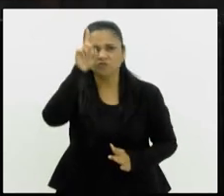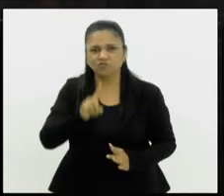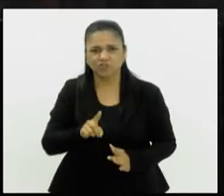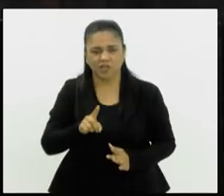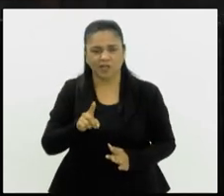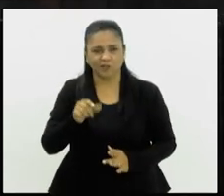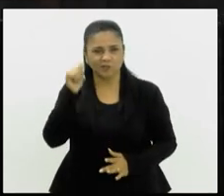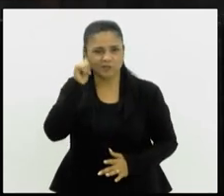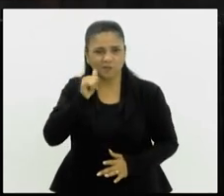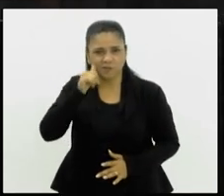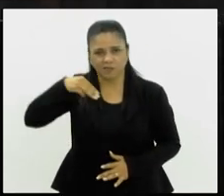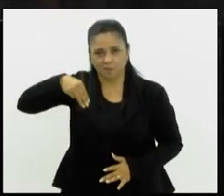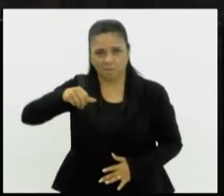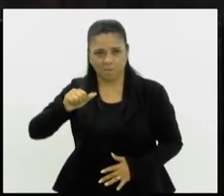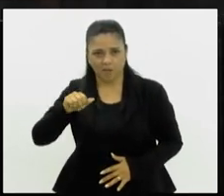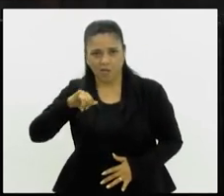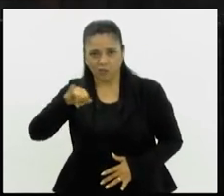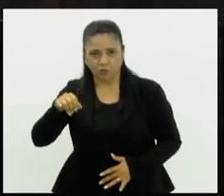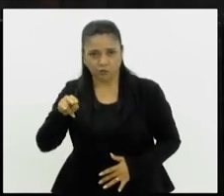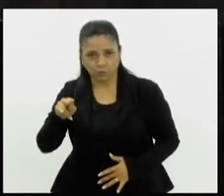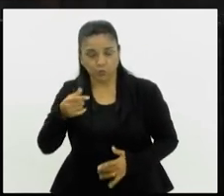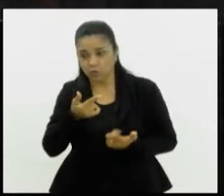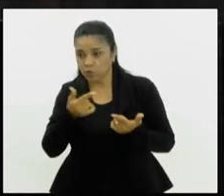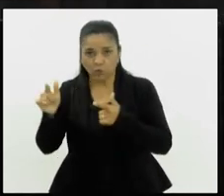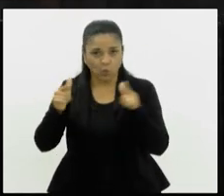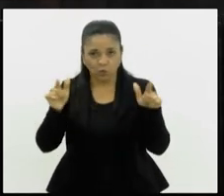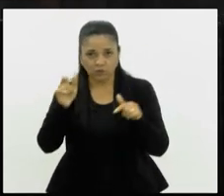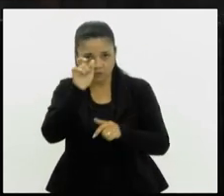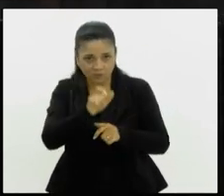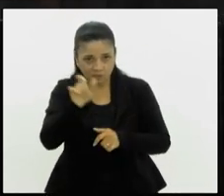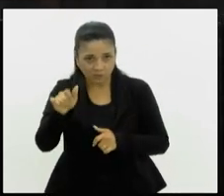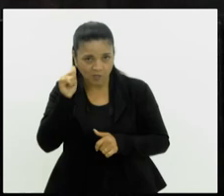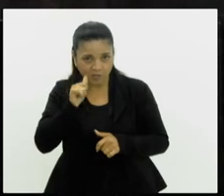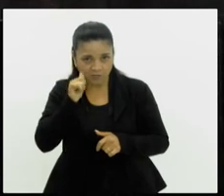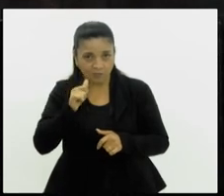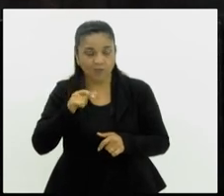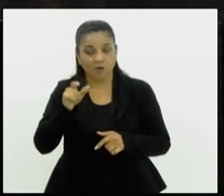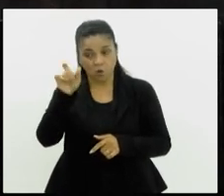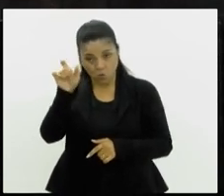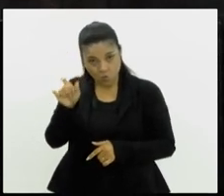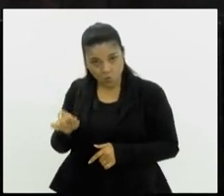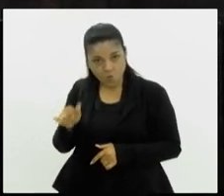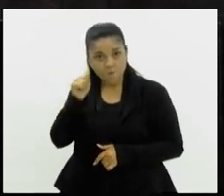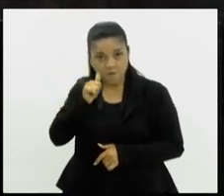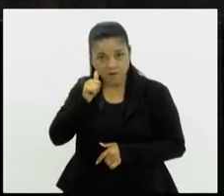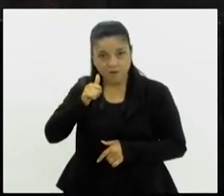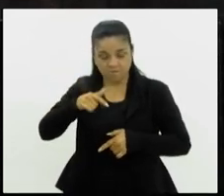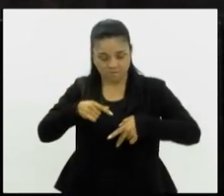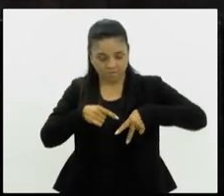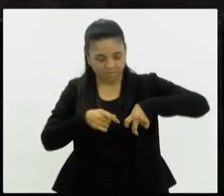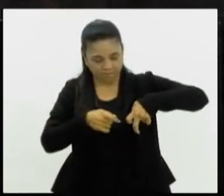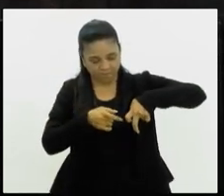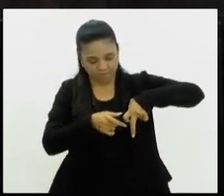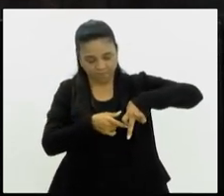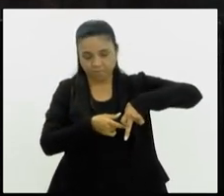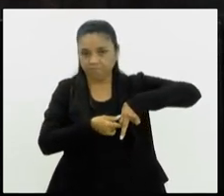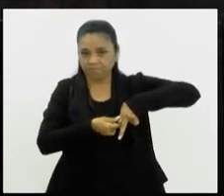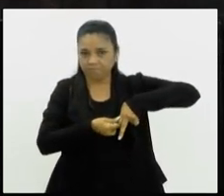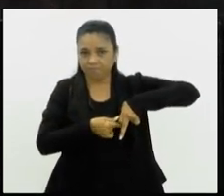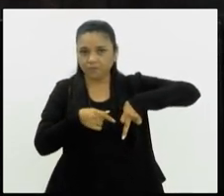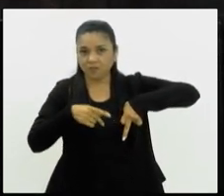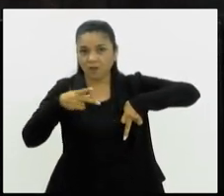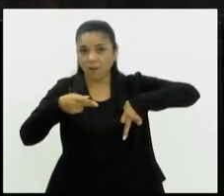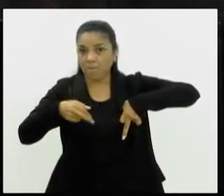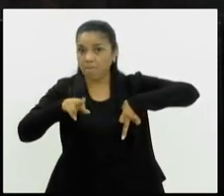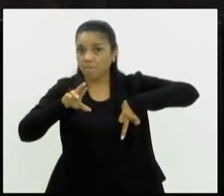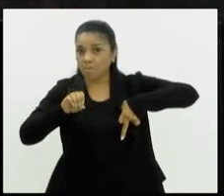ali, naquele vídeo, inclusive uma delas usando uma prótese com uma perna, e eu me lembro do vídeo, eu